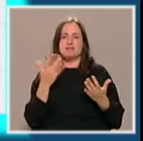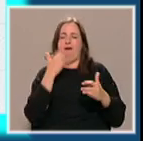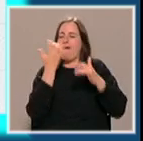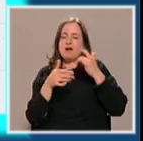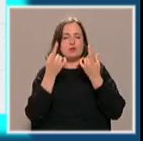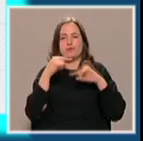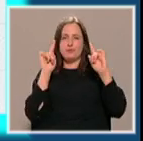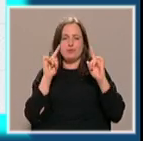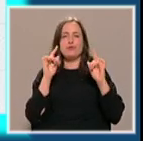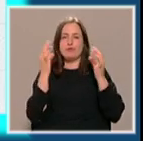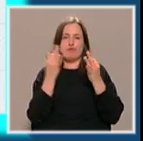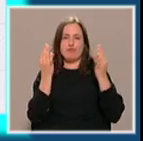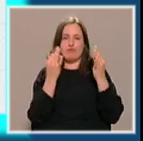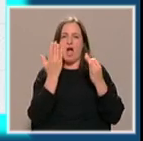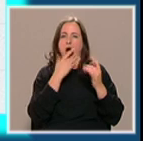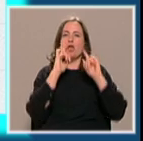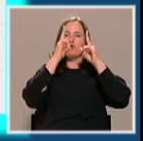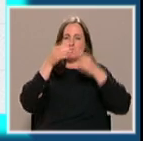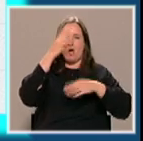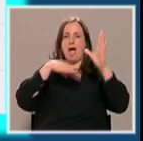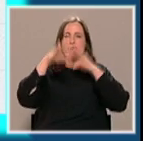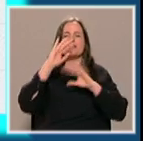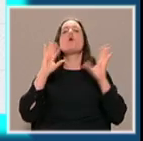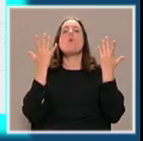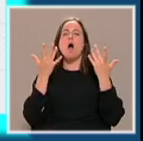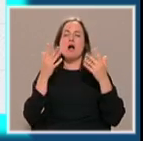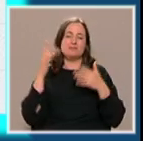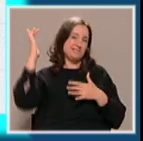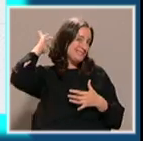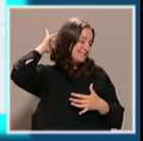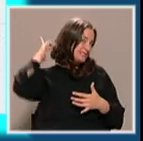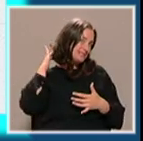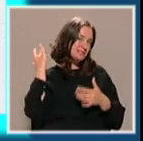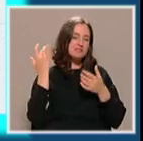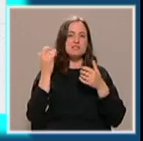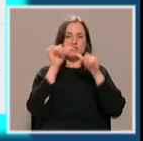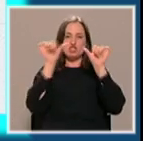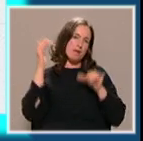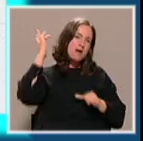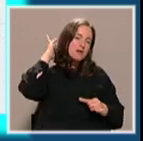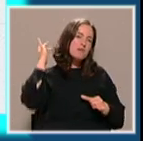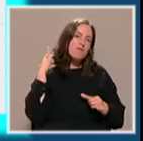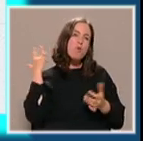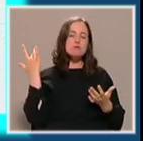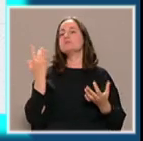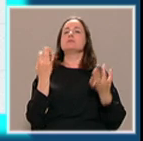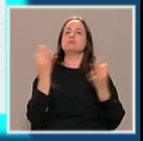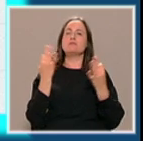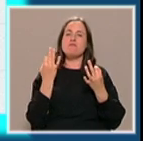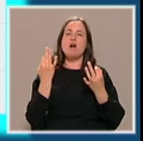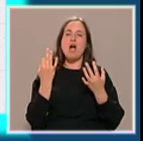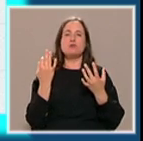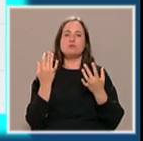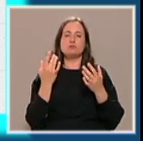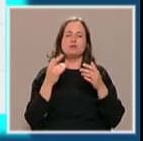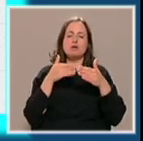aquele por onde começámos as nossas aulas, é o sistema nervoso central. No entanto, é o que demora mais tempo